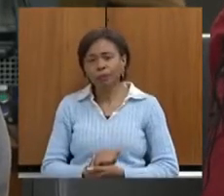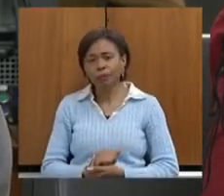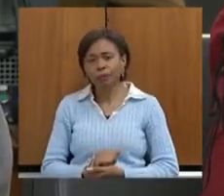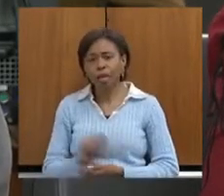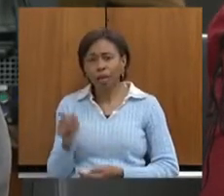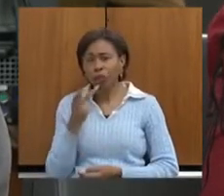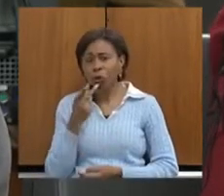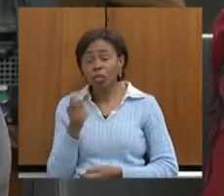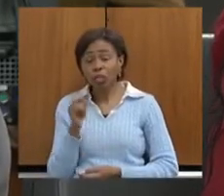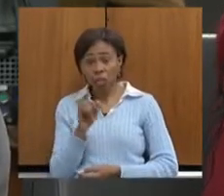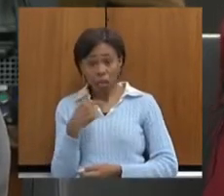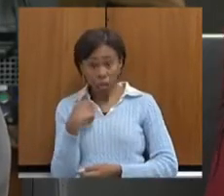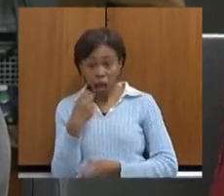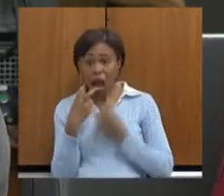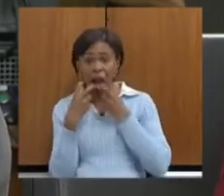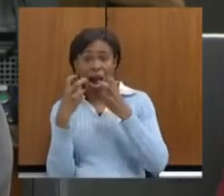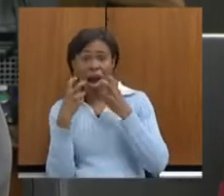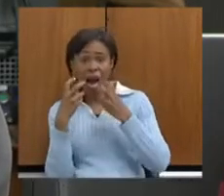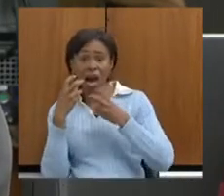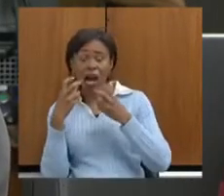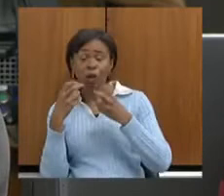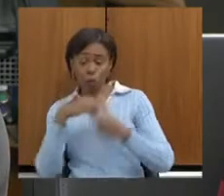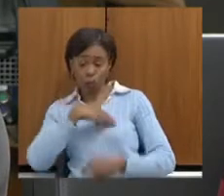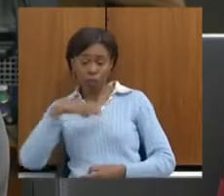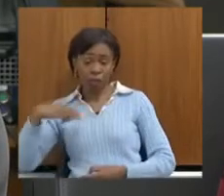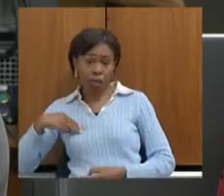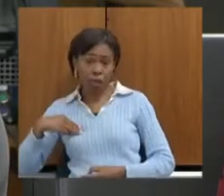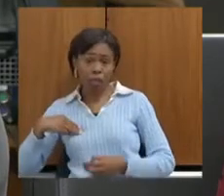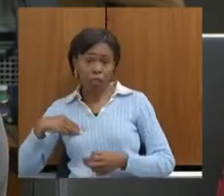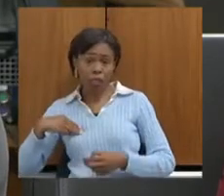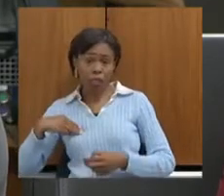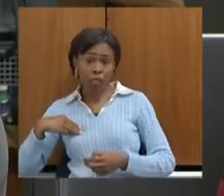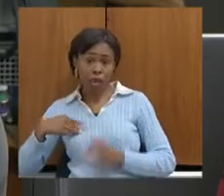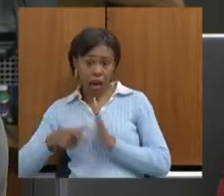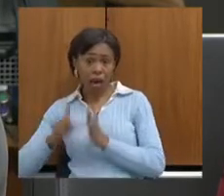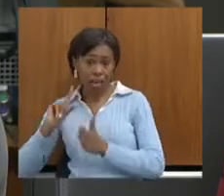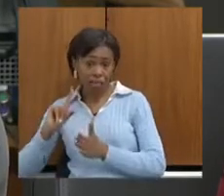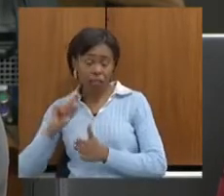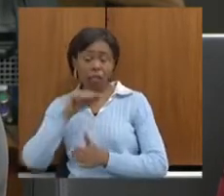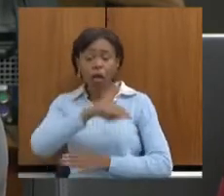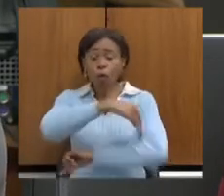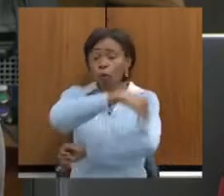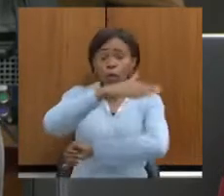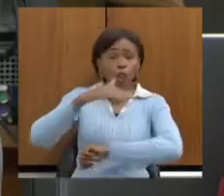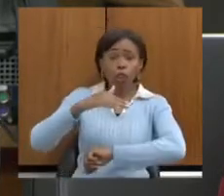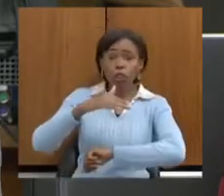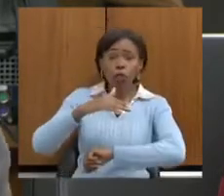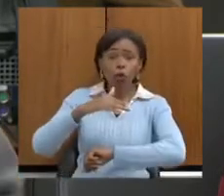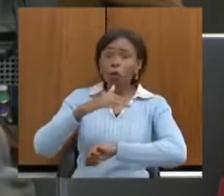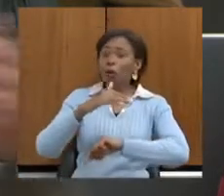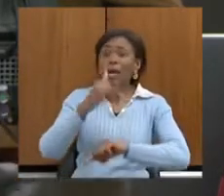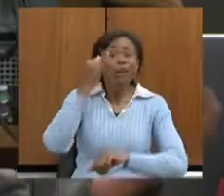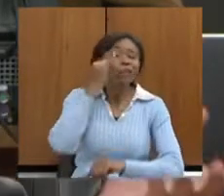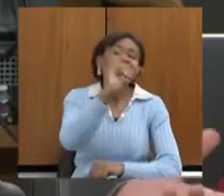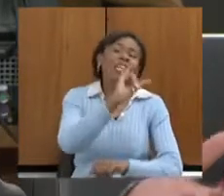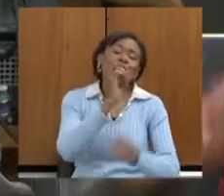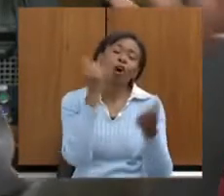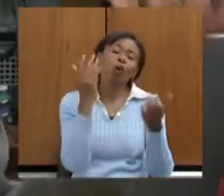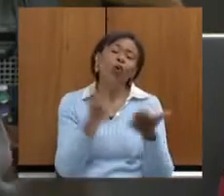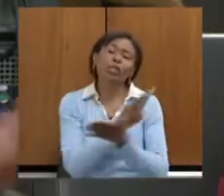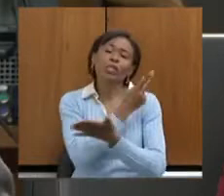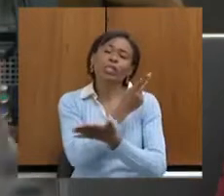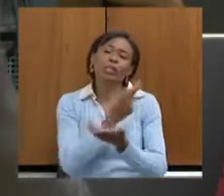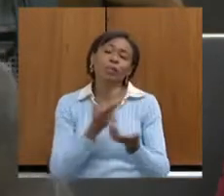do país EA Marina fazia uma fala assim se eu tivesse gritado por Mariana Brumadinho não tinha acontecido né então a não